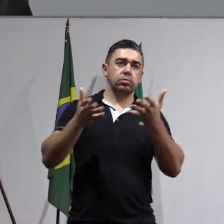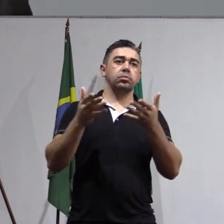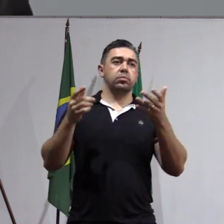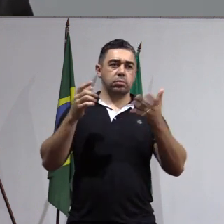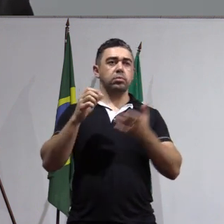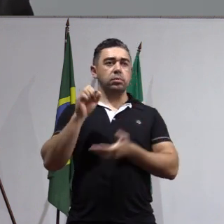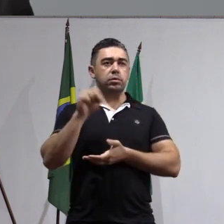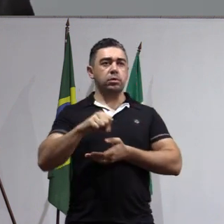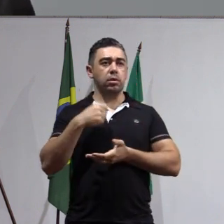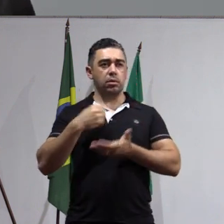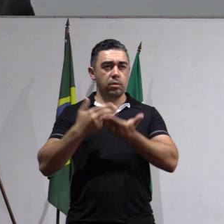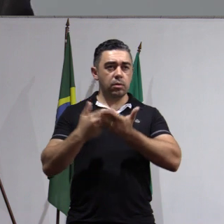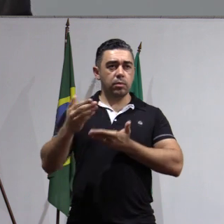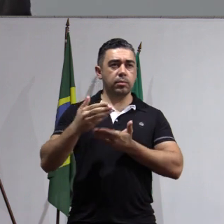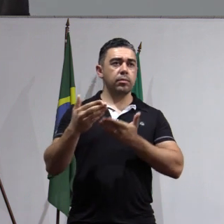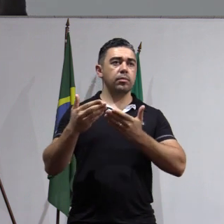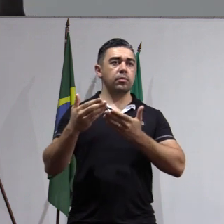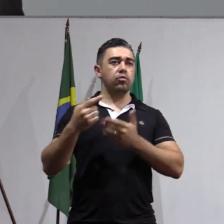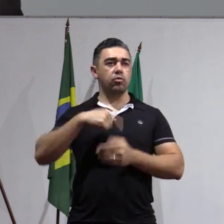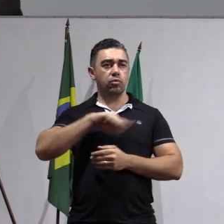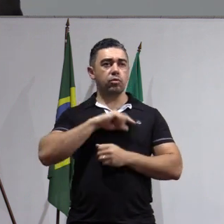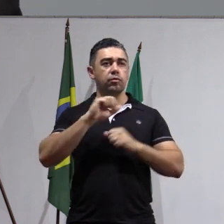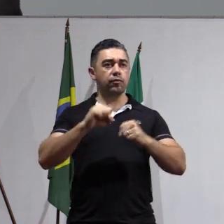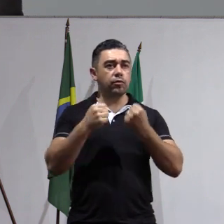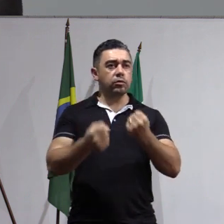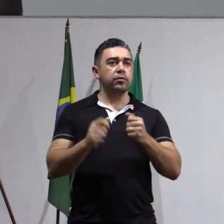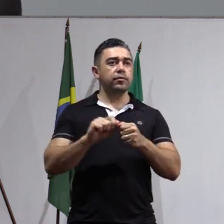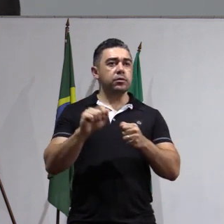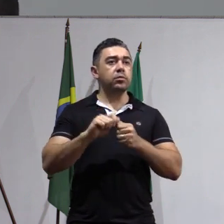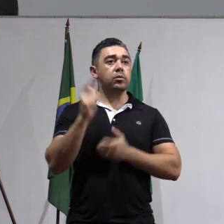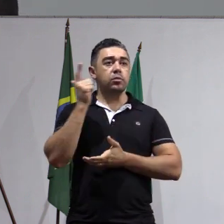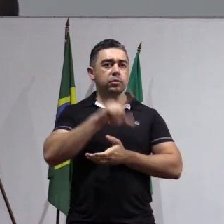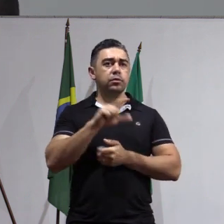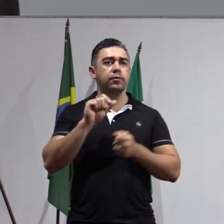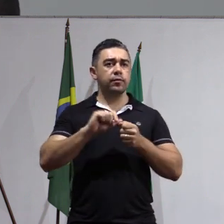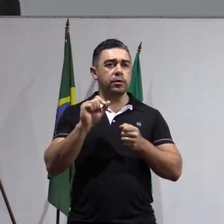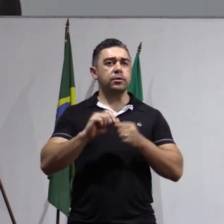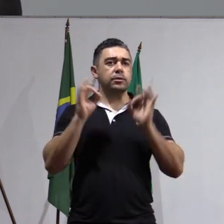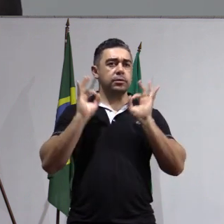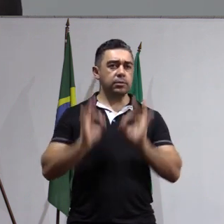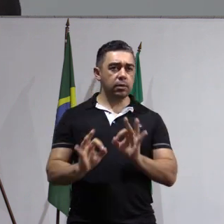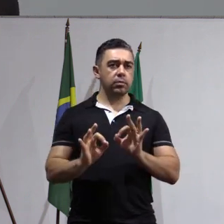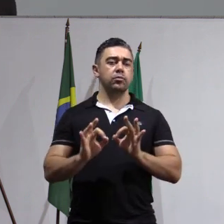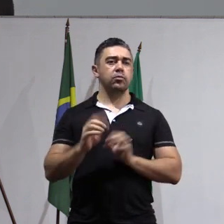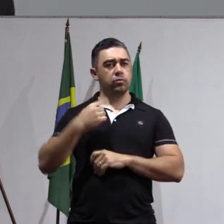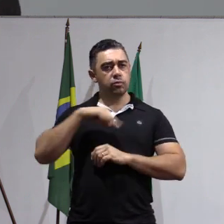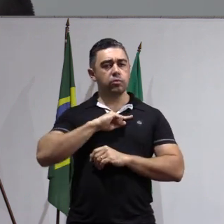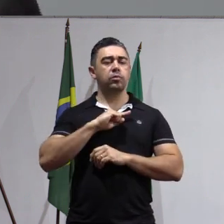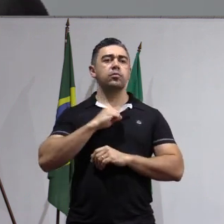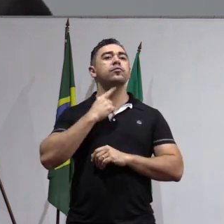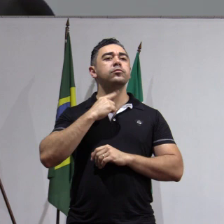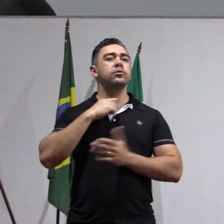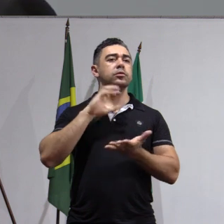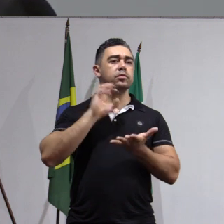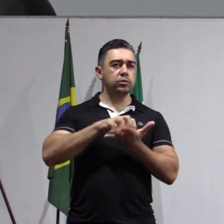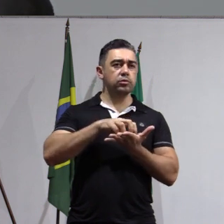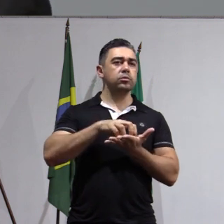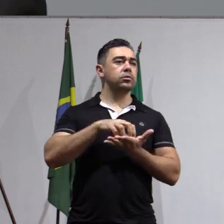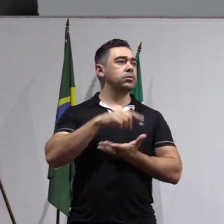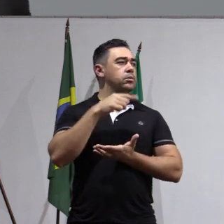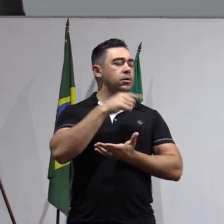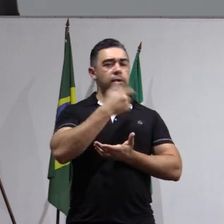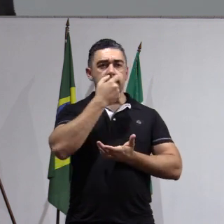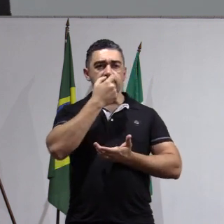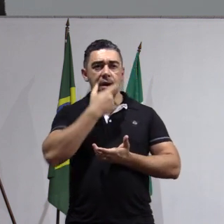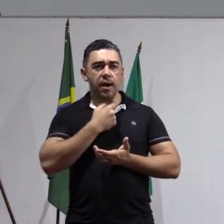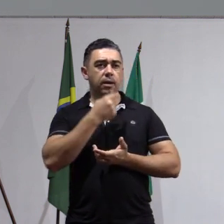com o início desse processo, para que façamos todo o esforço para que a gente chegue a uma posição institucional. E a posição institucional não é a posição do Ricardo e da